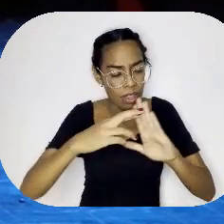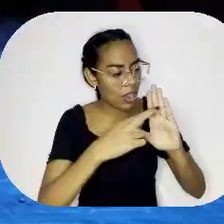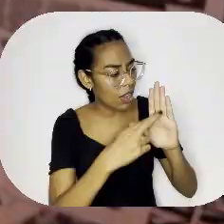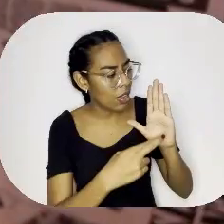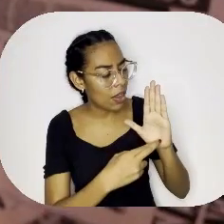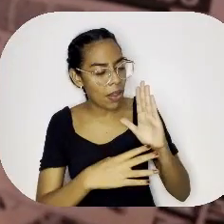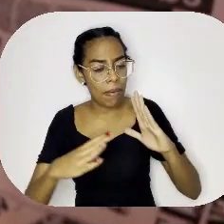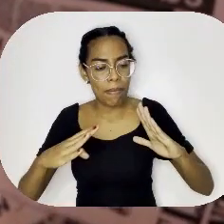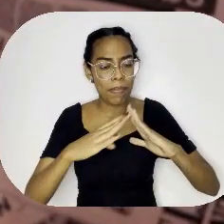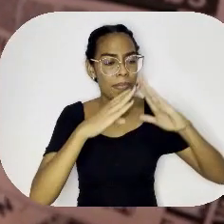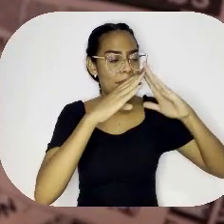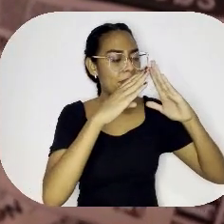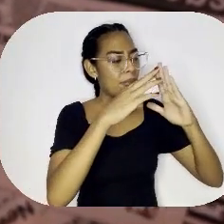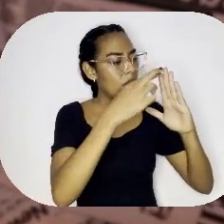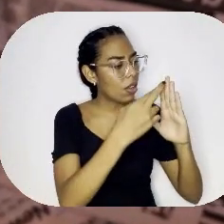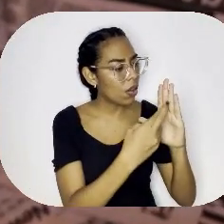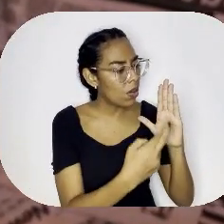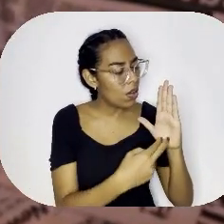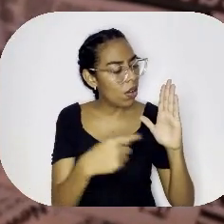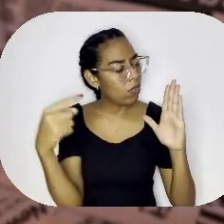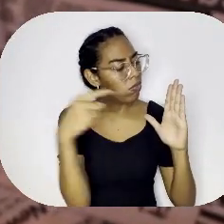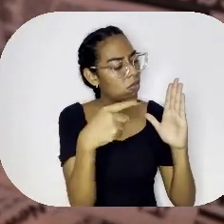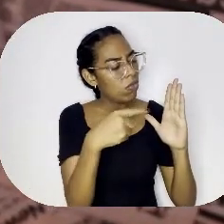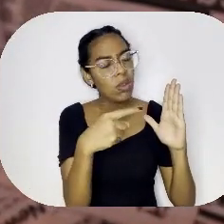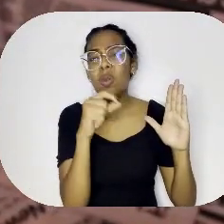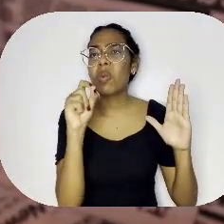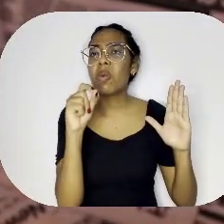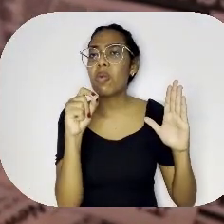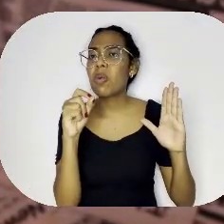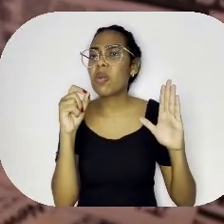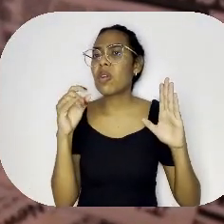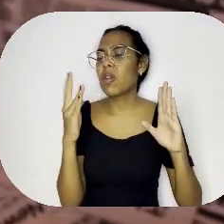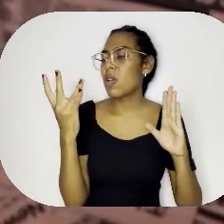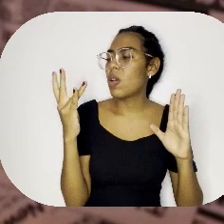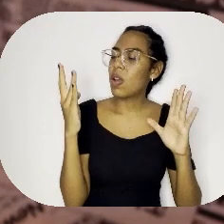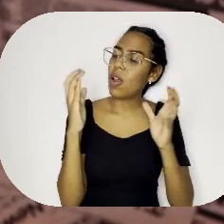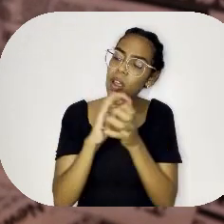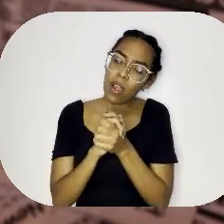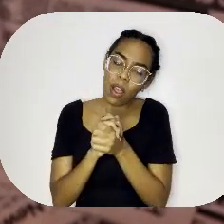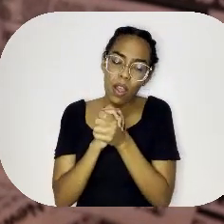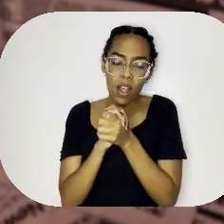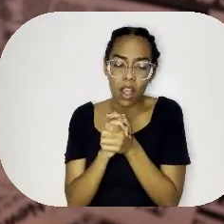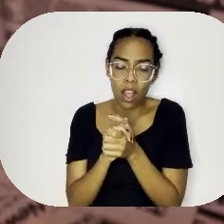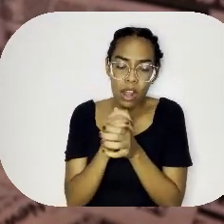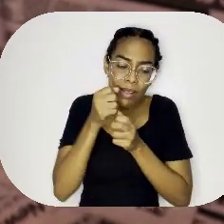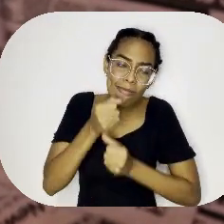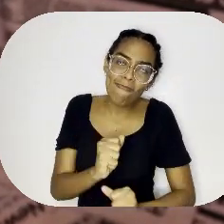Segue receita tal, a receita cultural do marido